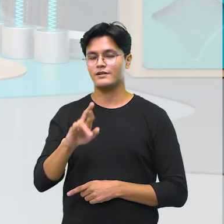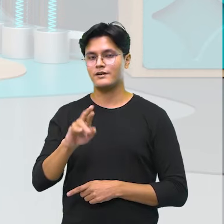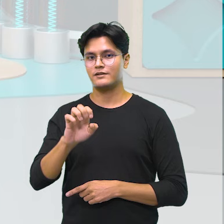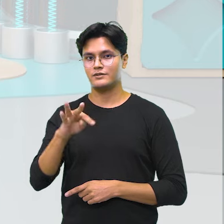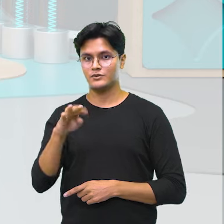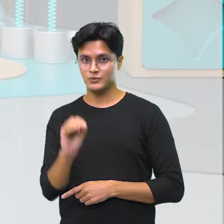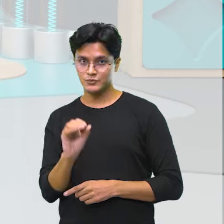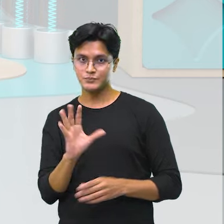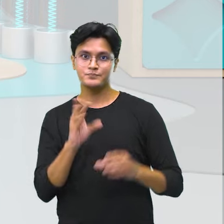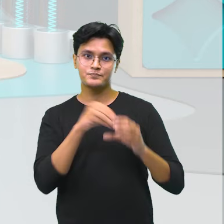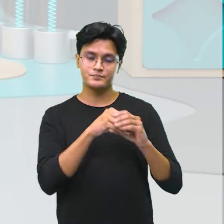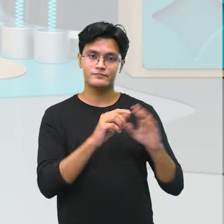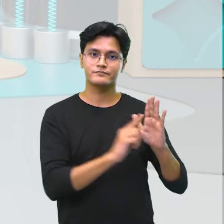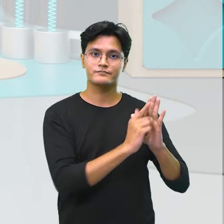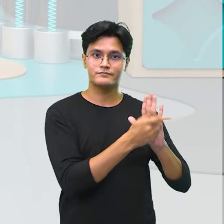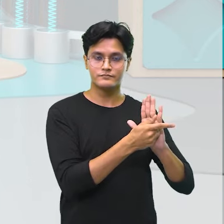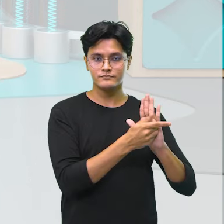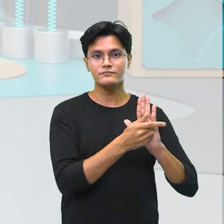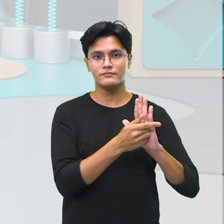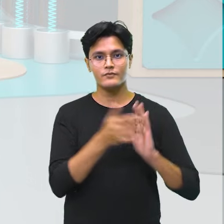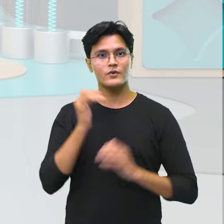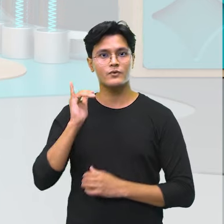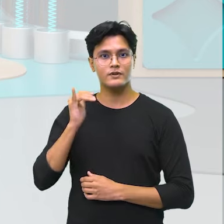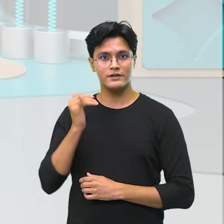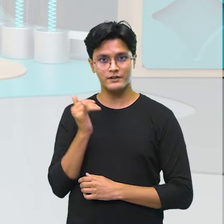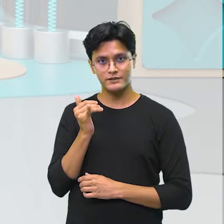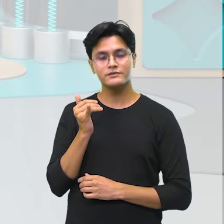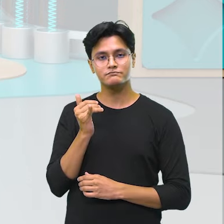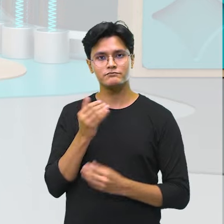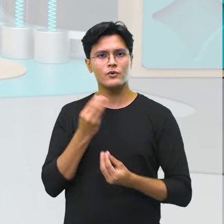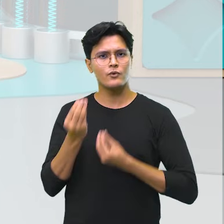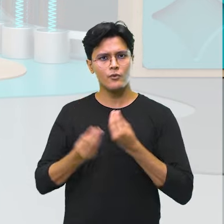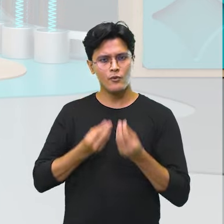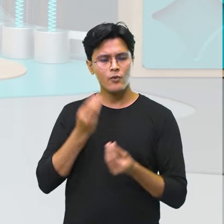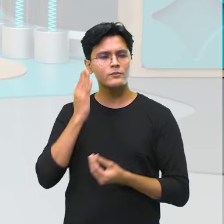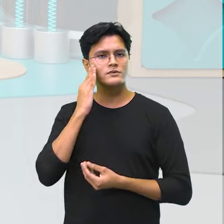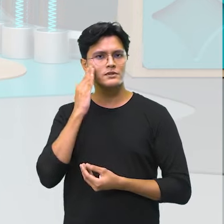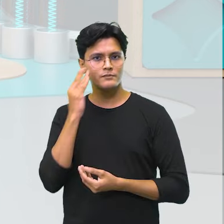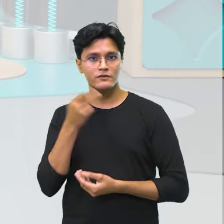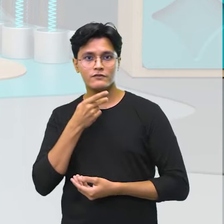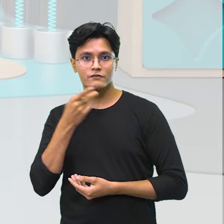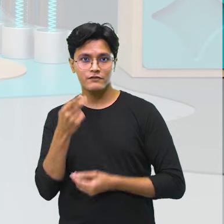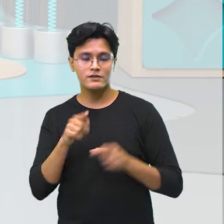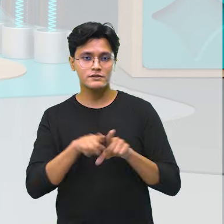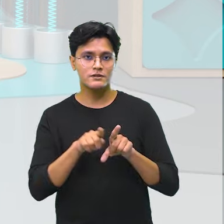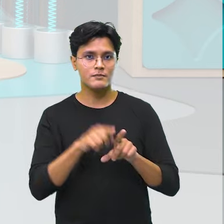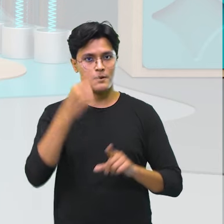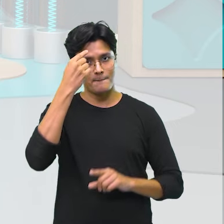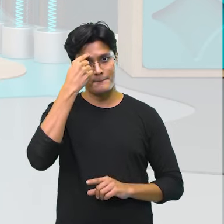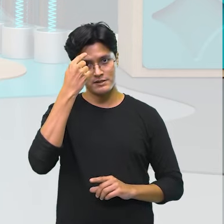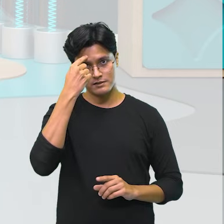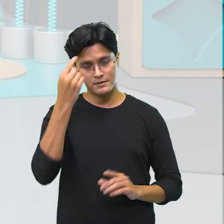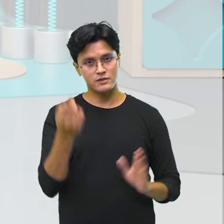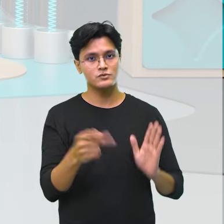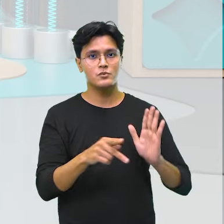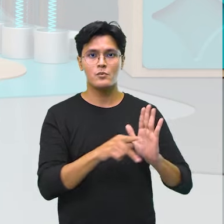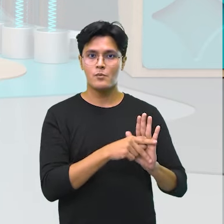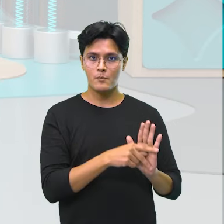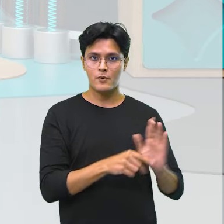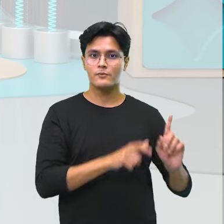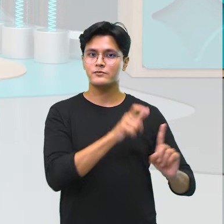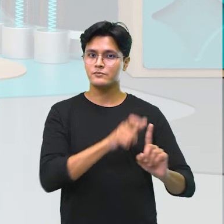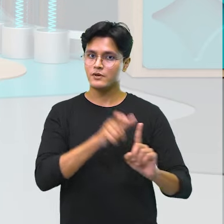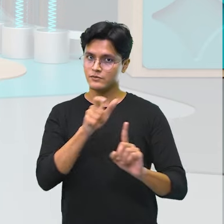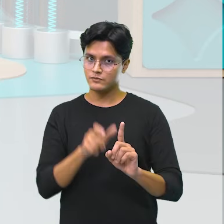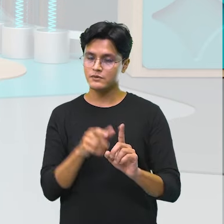né, a partir das falas e dos pensamentos, né, a partir das falas e dos pensamentos dos personagens que estão ali